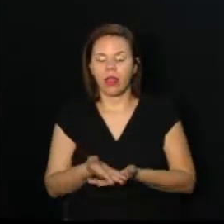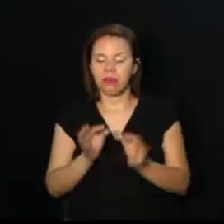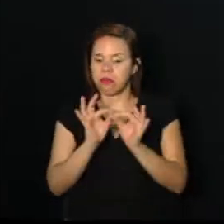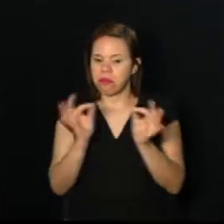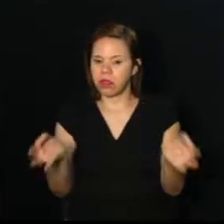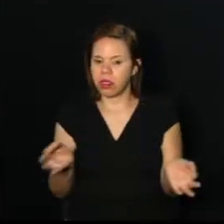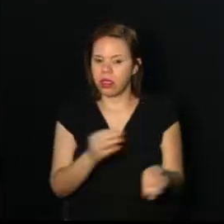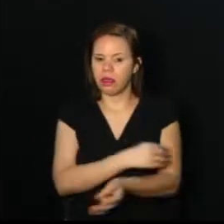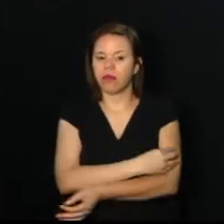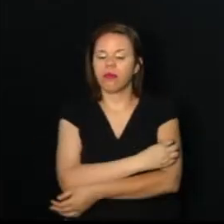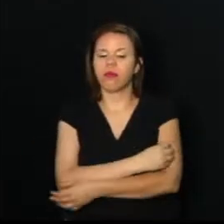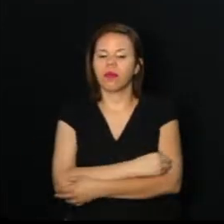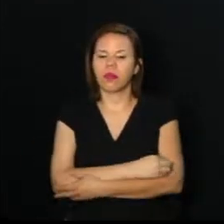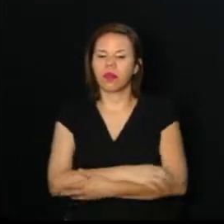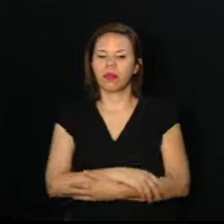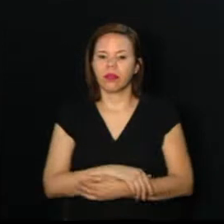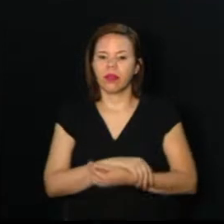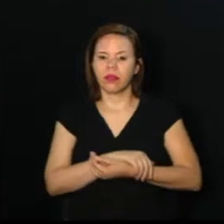simples,